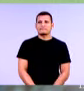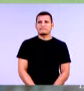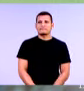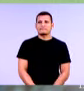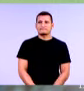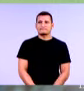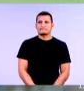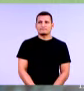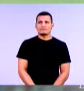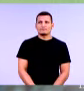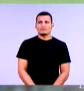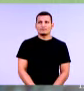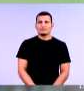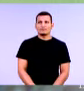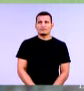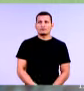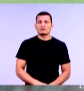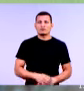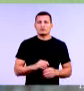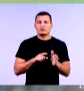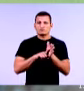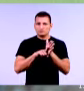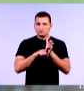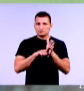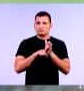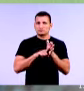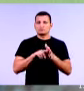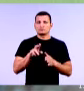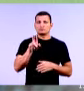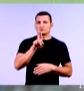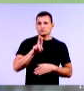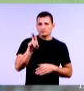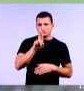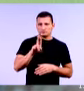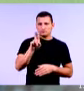vamos dizer, a pesquisa nessas universidades pode ser